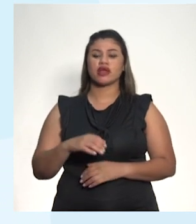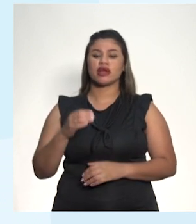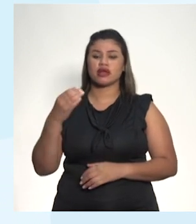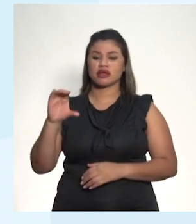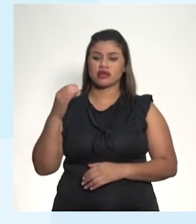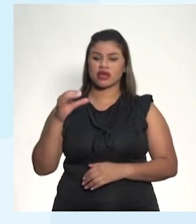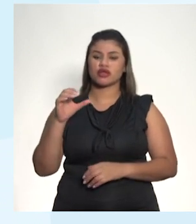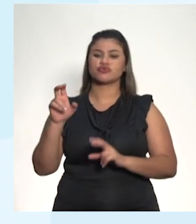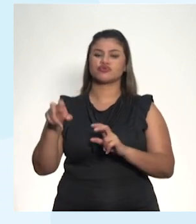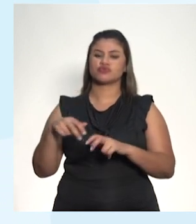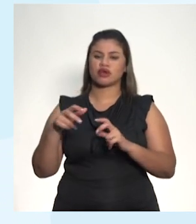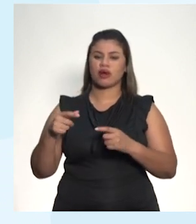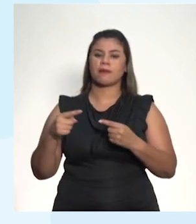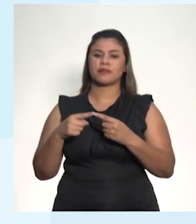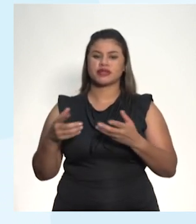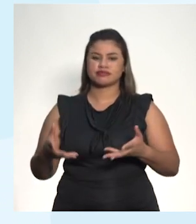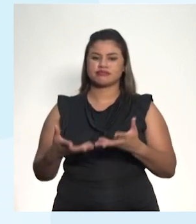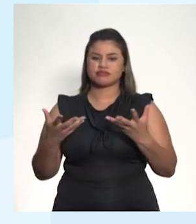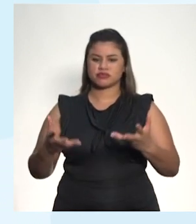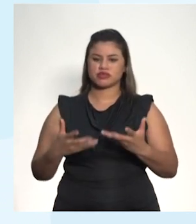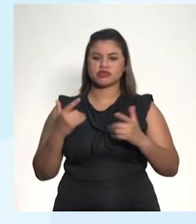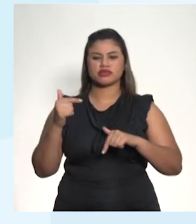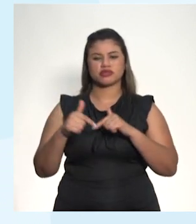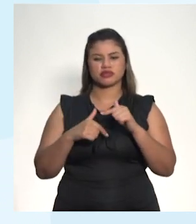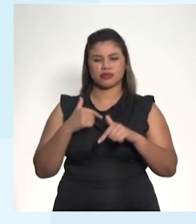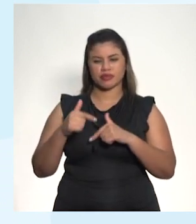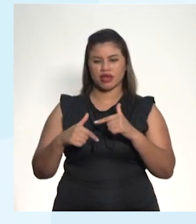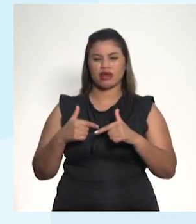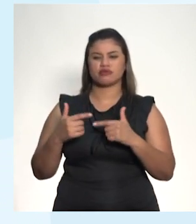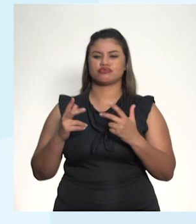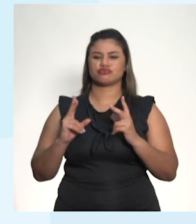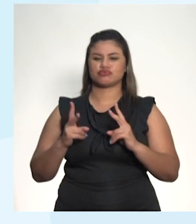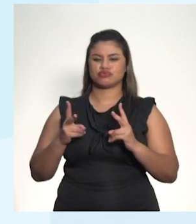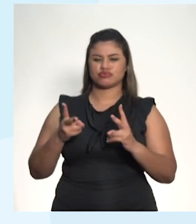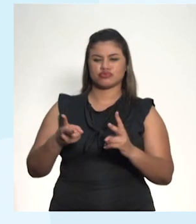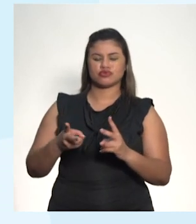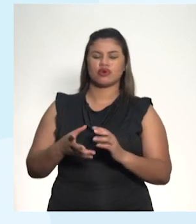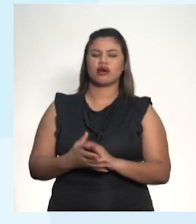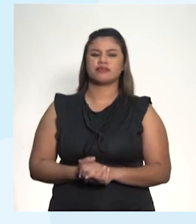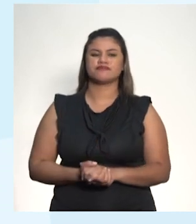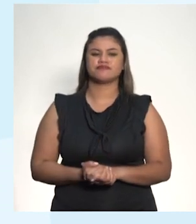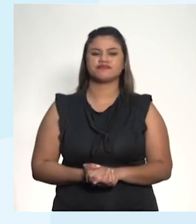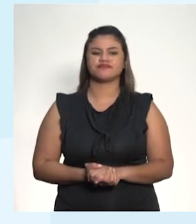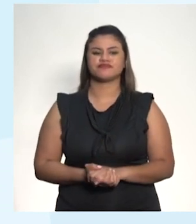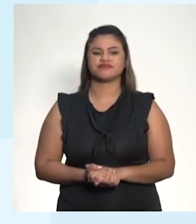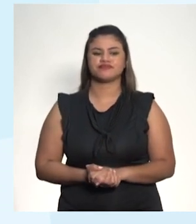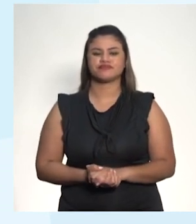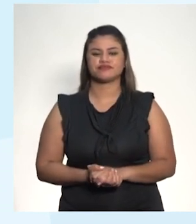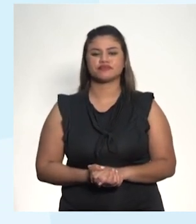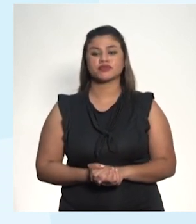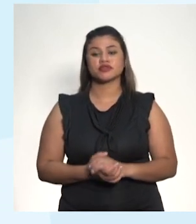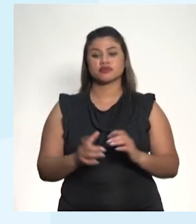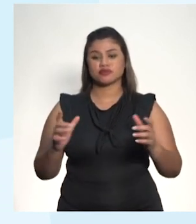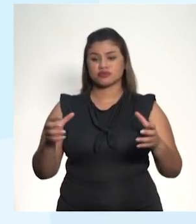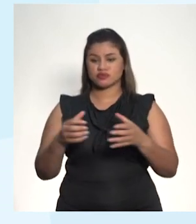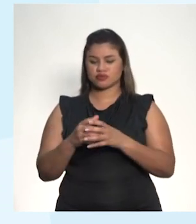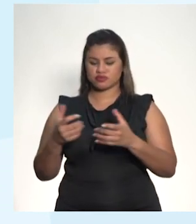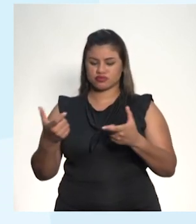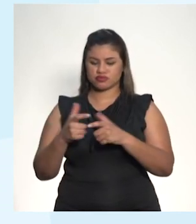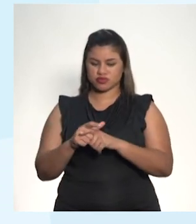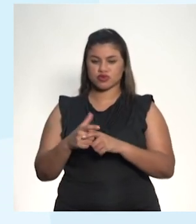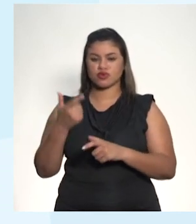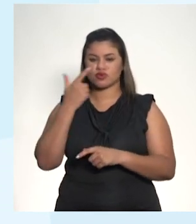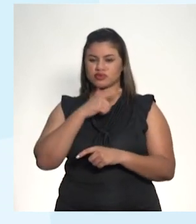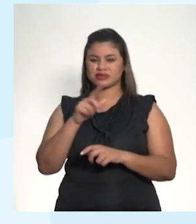que é justamente para incentivar esses trabalhadores e manter, por exemplo, esses pequenos agricultores nas